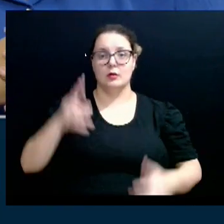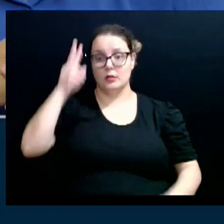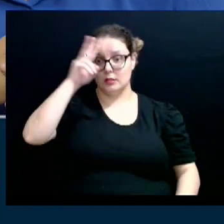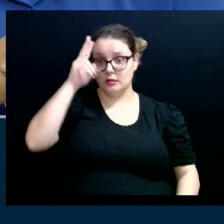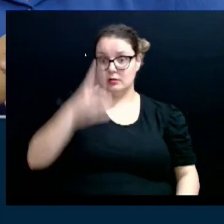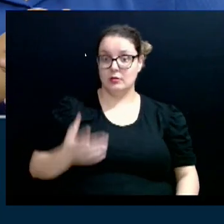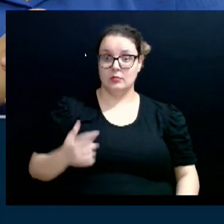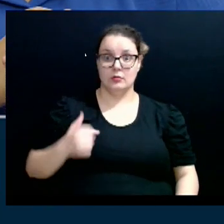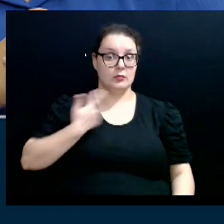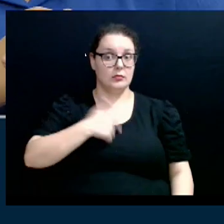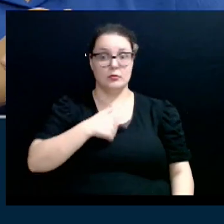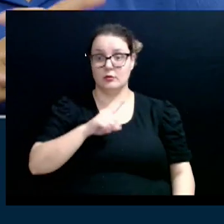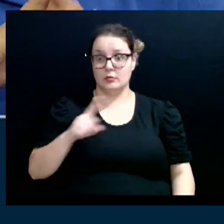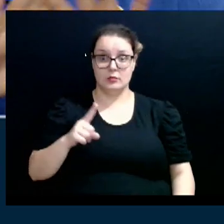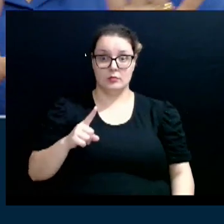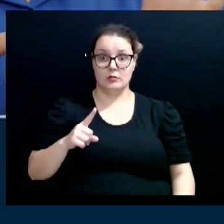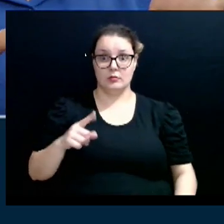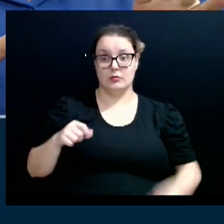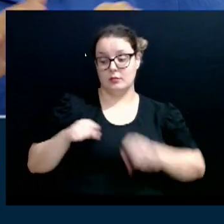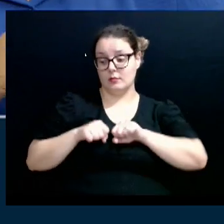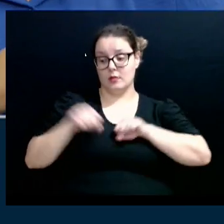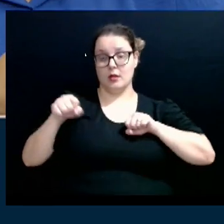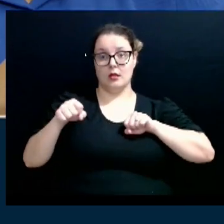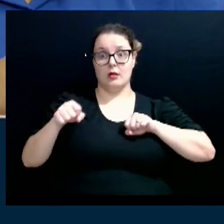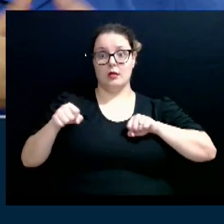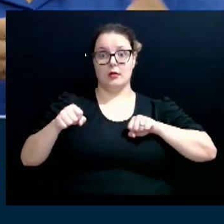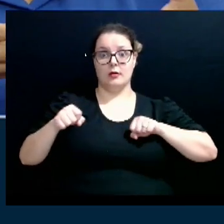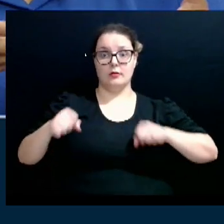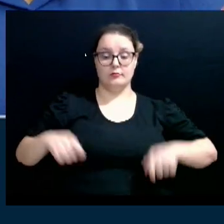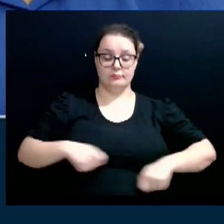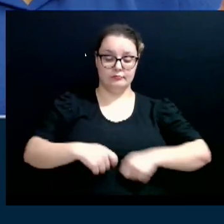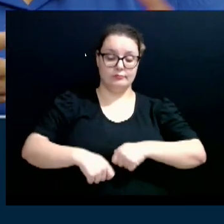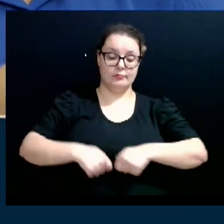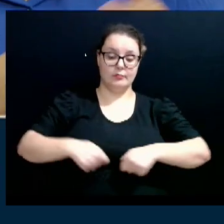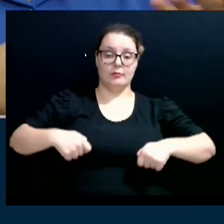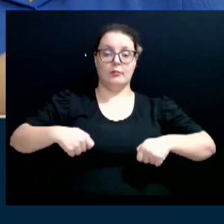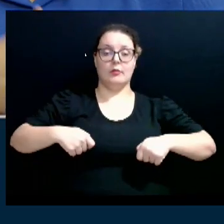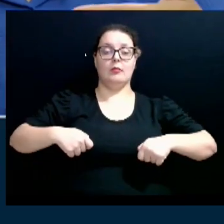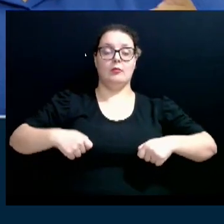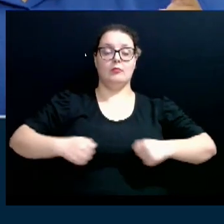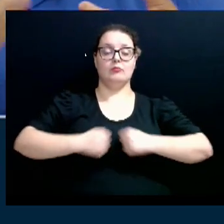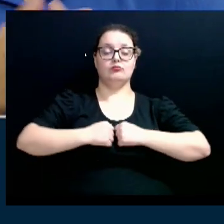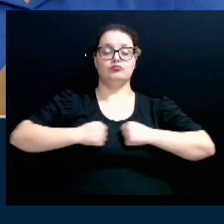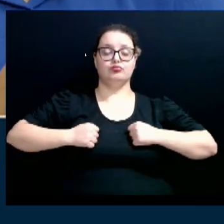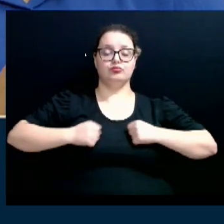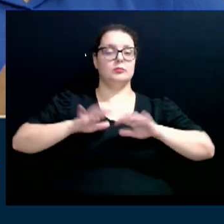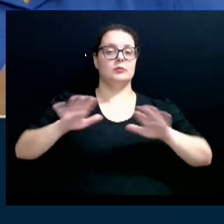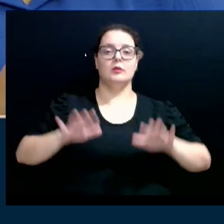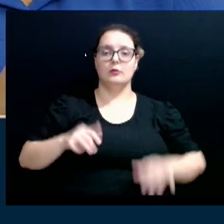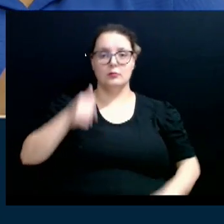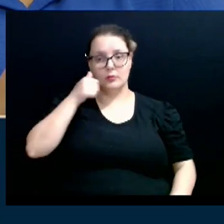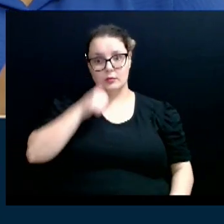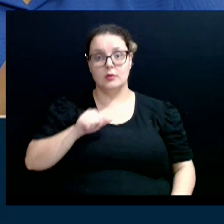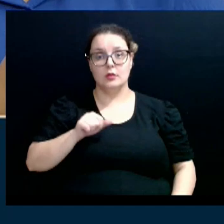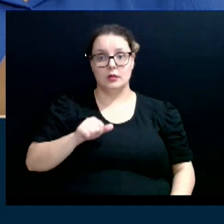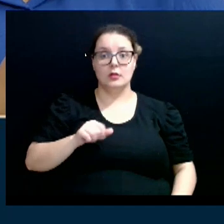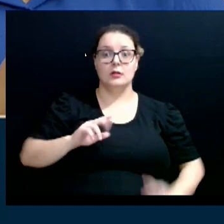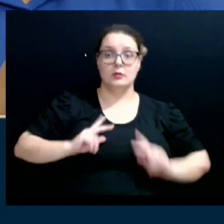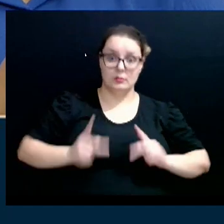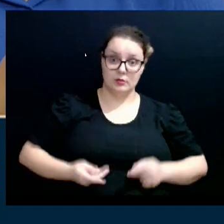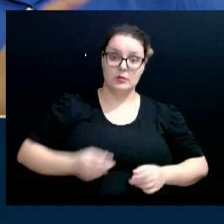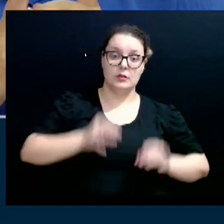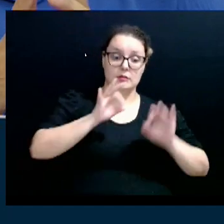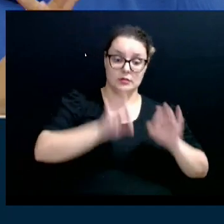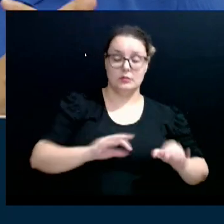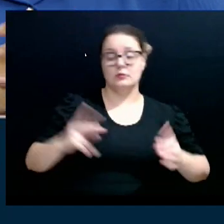somos aí mulheres maravilhas, né, super-heroínas não, mulheres humanas, acertamos, erramos e precisamos de cuidado